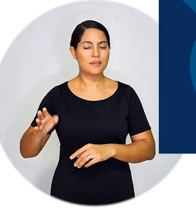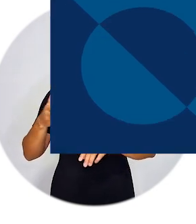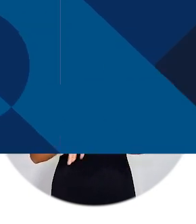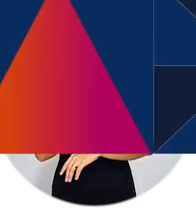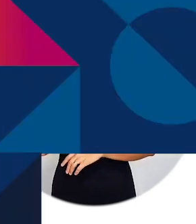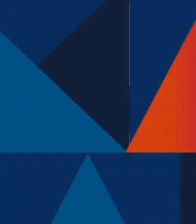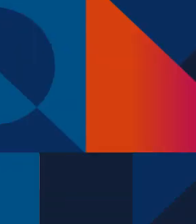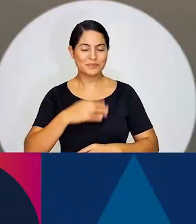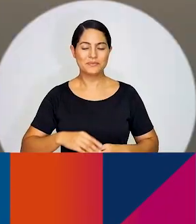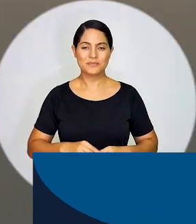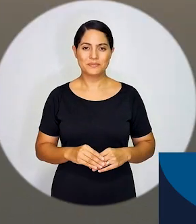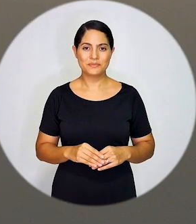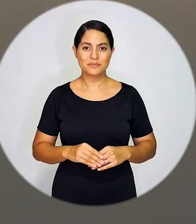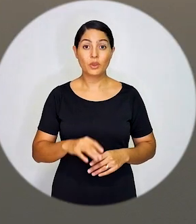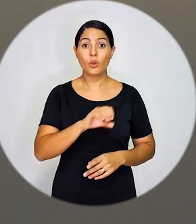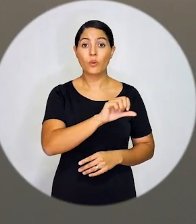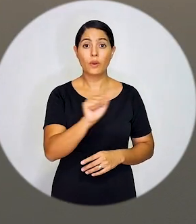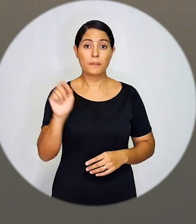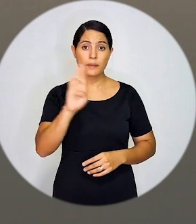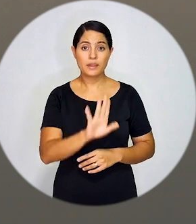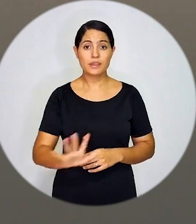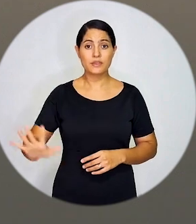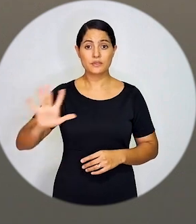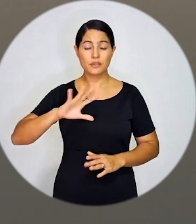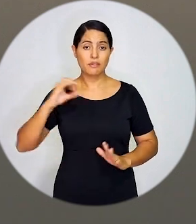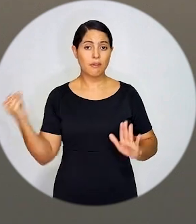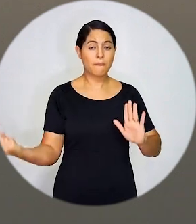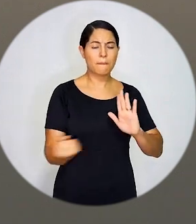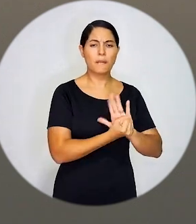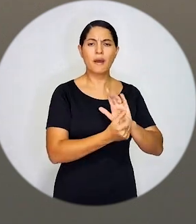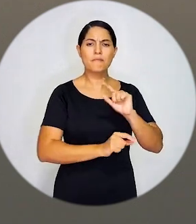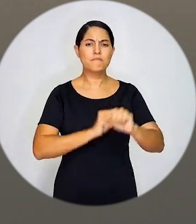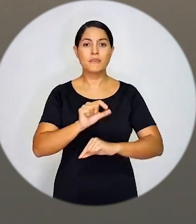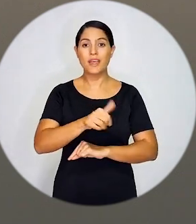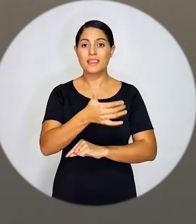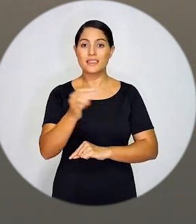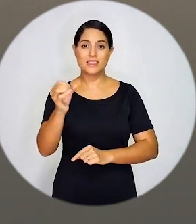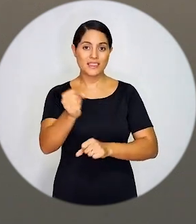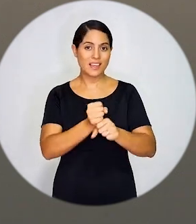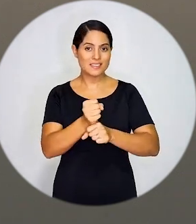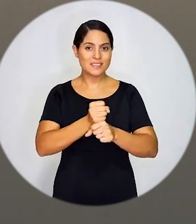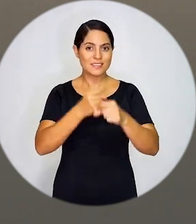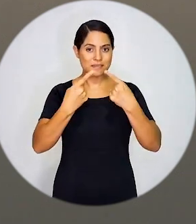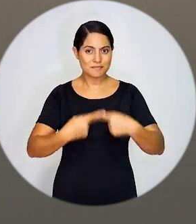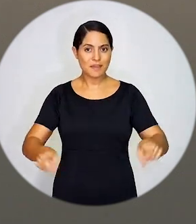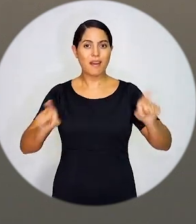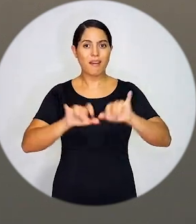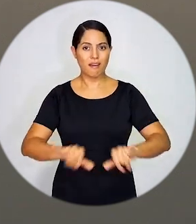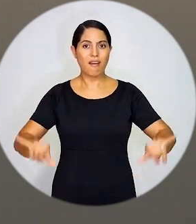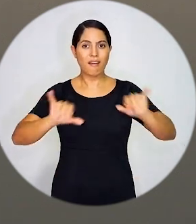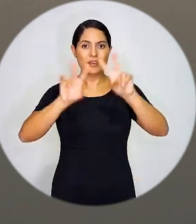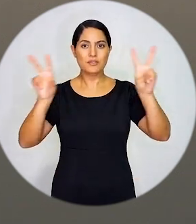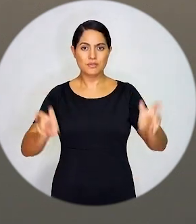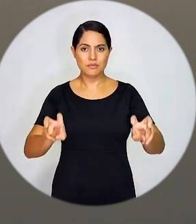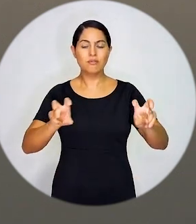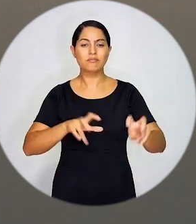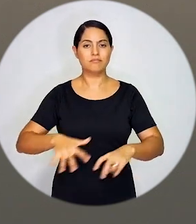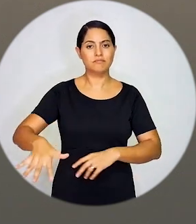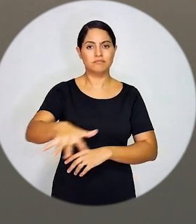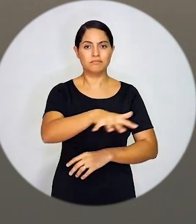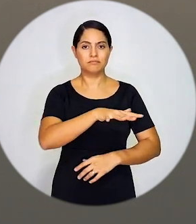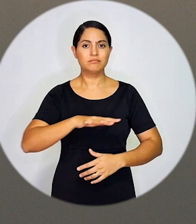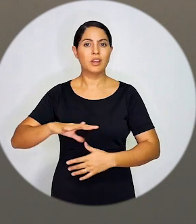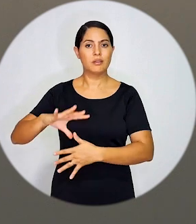por dentro. A OAB Nacional celebra um marco histórico, 10 anos de reconhecimento pela Organização dos